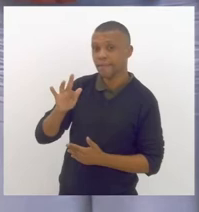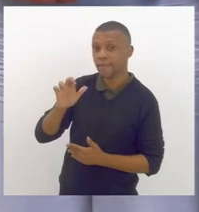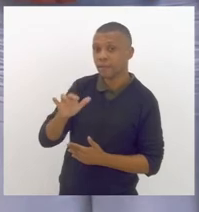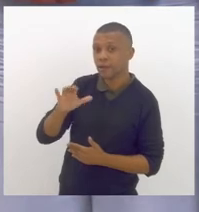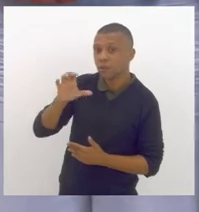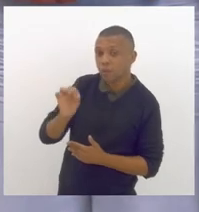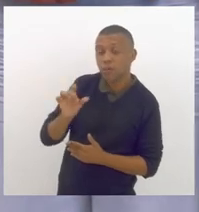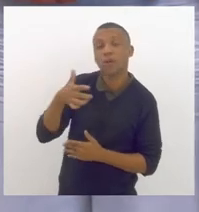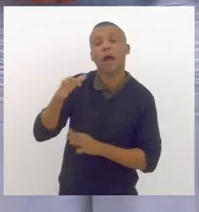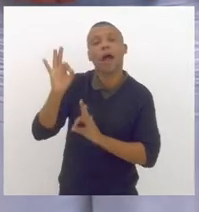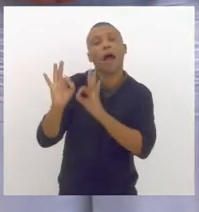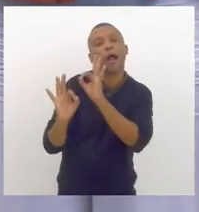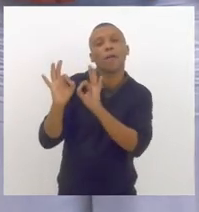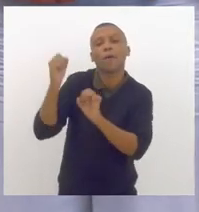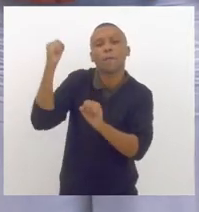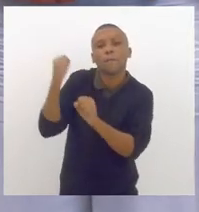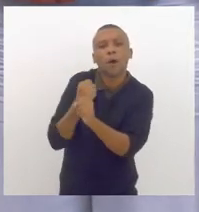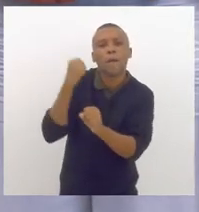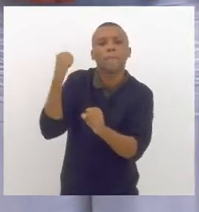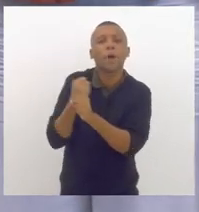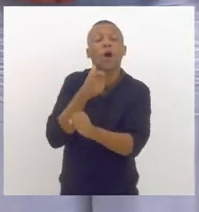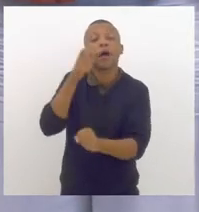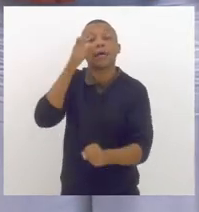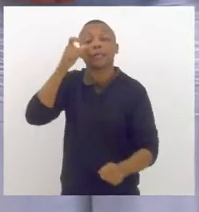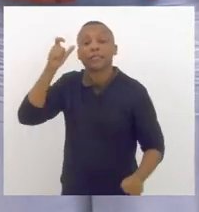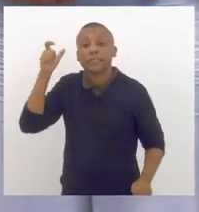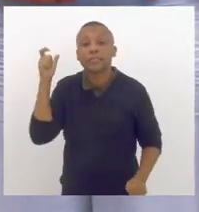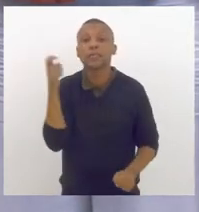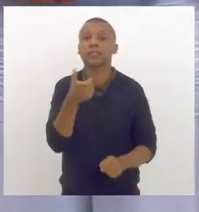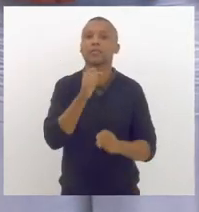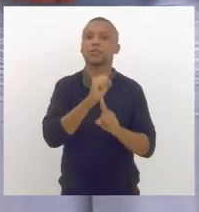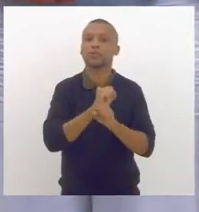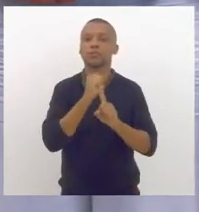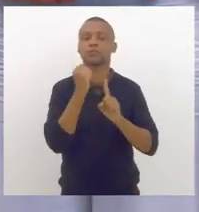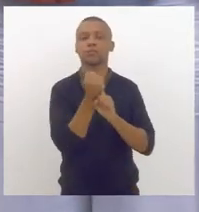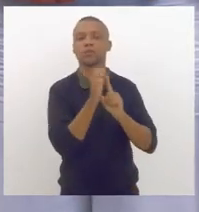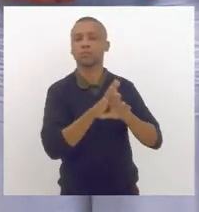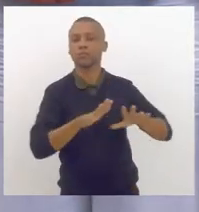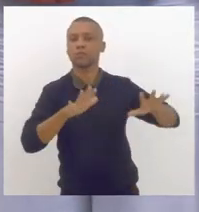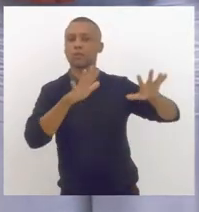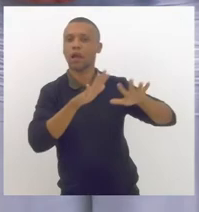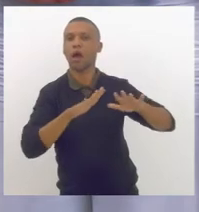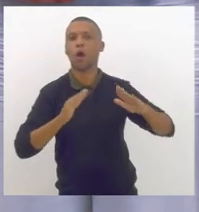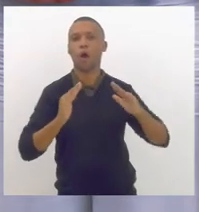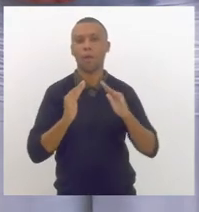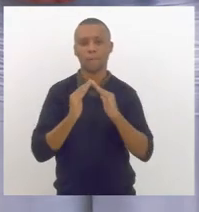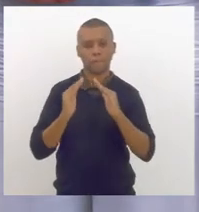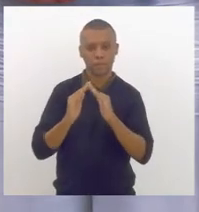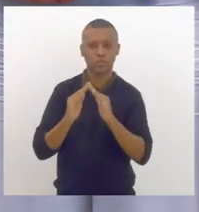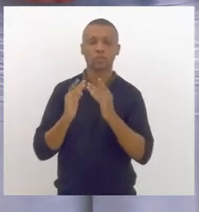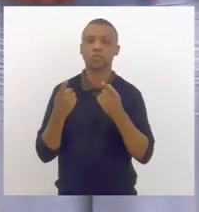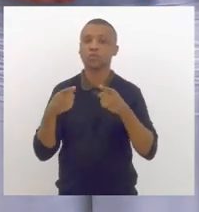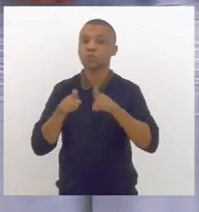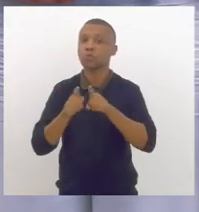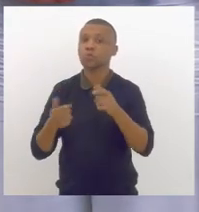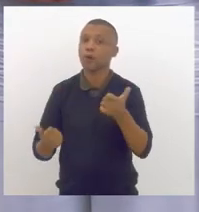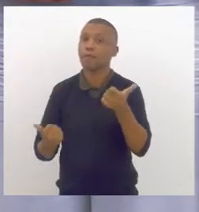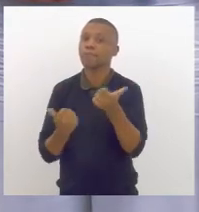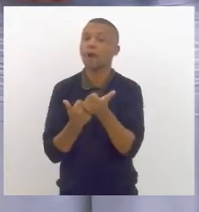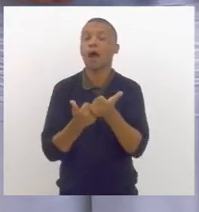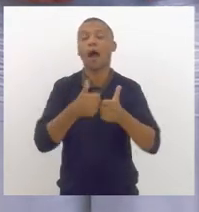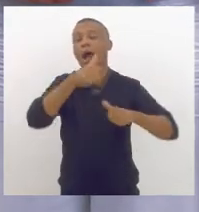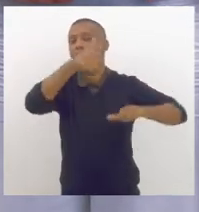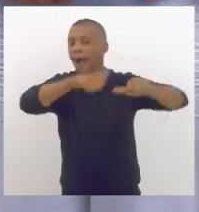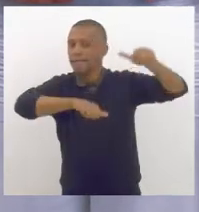da construção de interesse social e habitacional com assistência técnica.